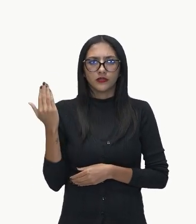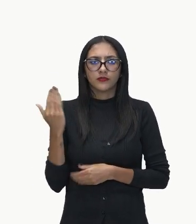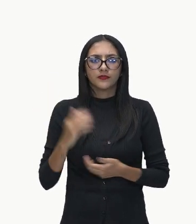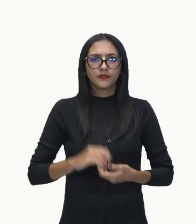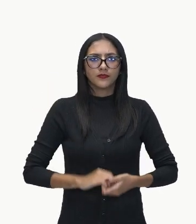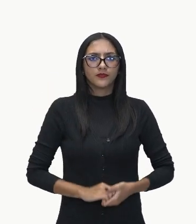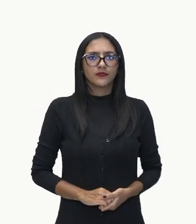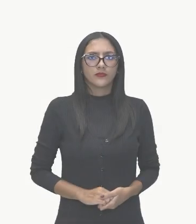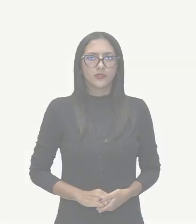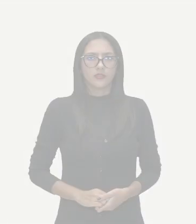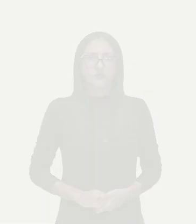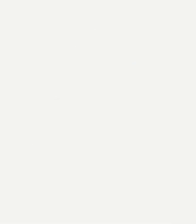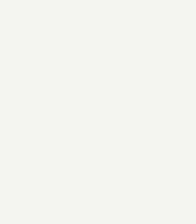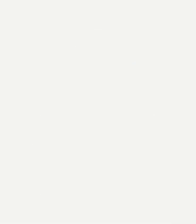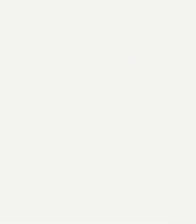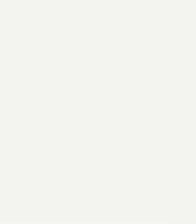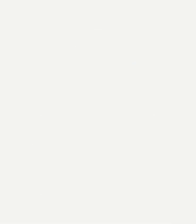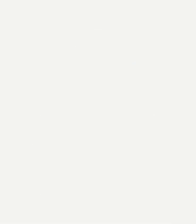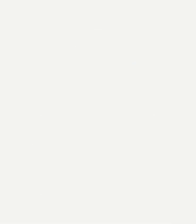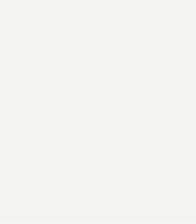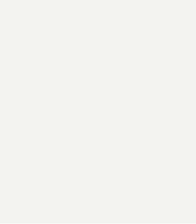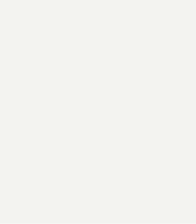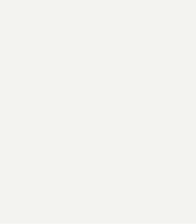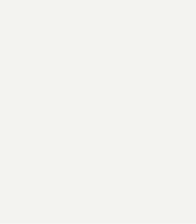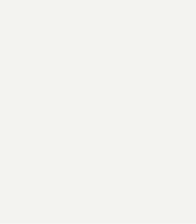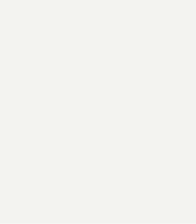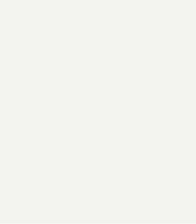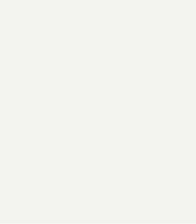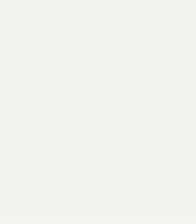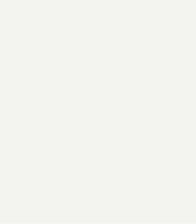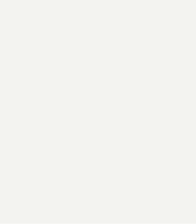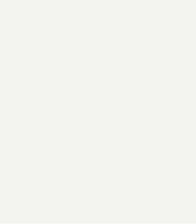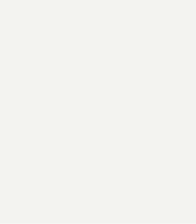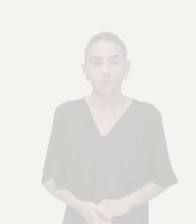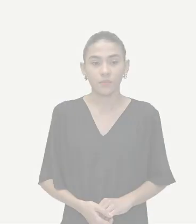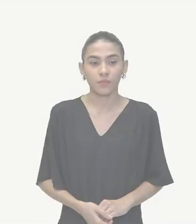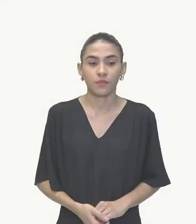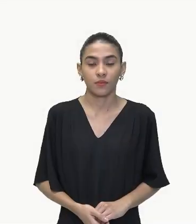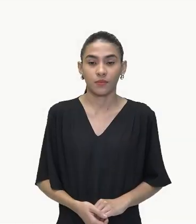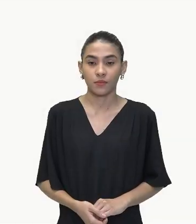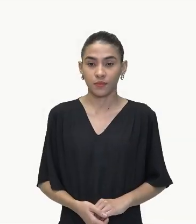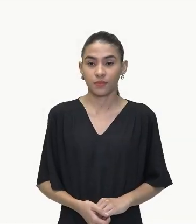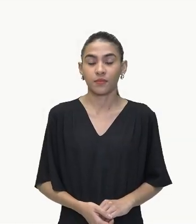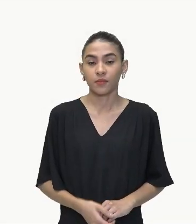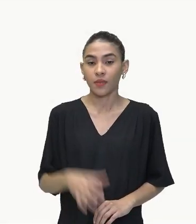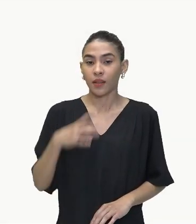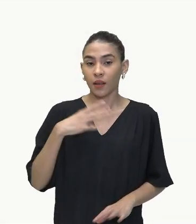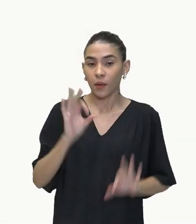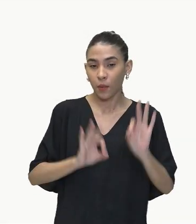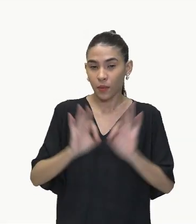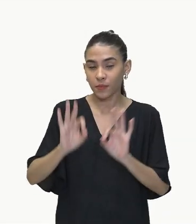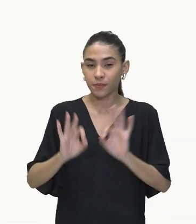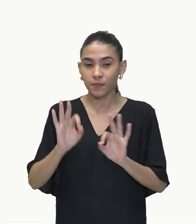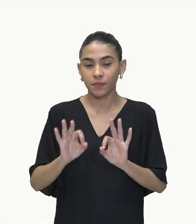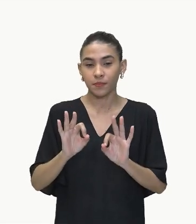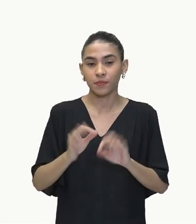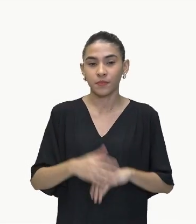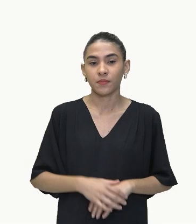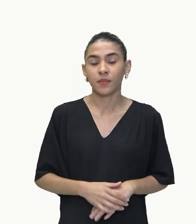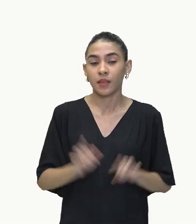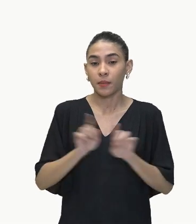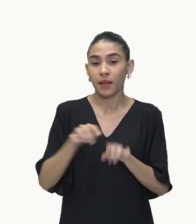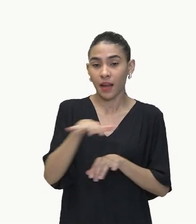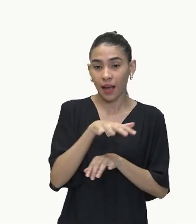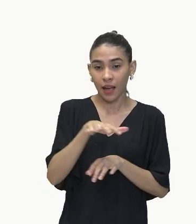Então, estamos seguindo aqui, volto a dizer, estamos no terceiro nível. Possuem atividades de gestão menos complexas, com áreas